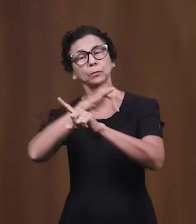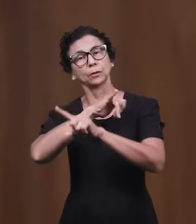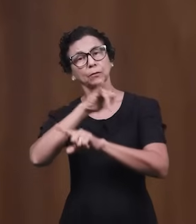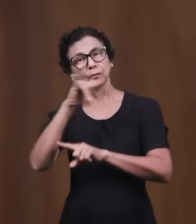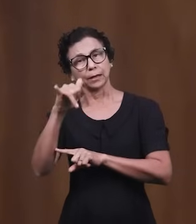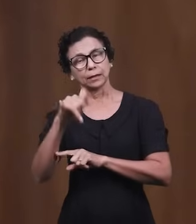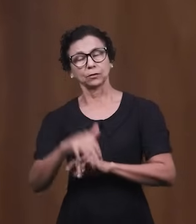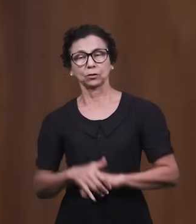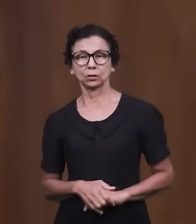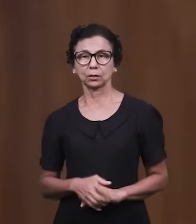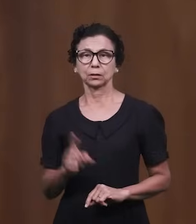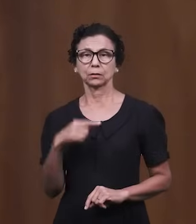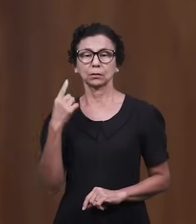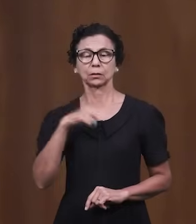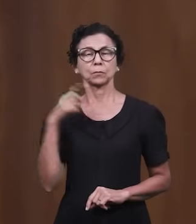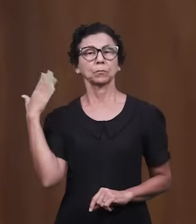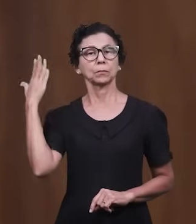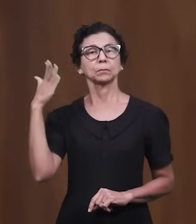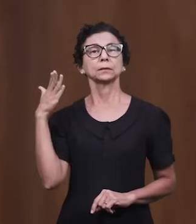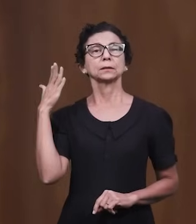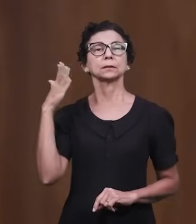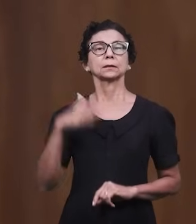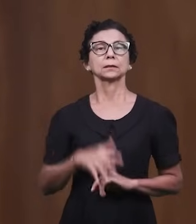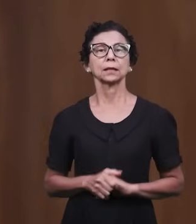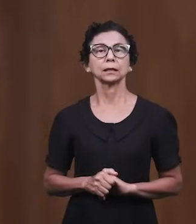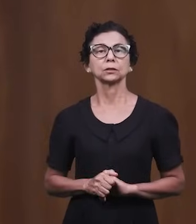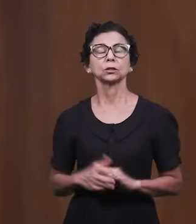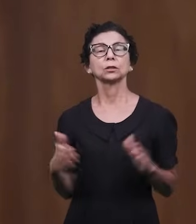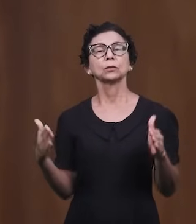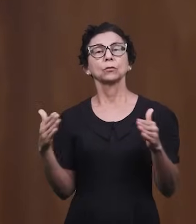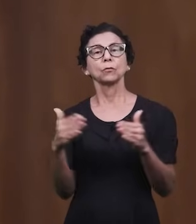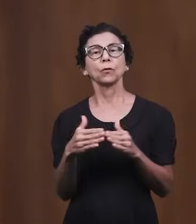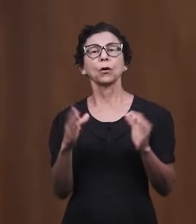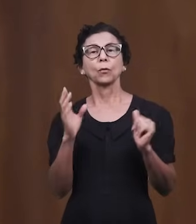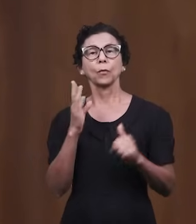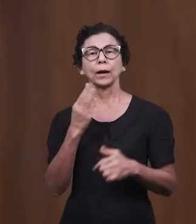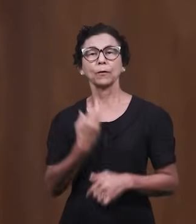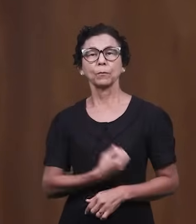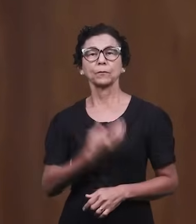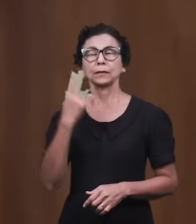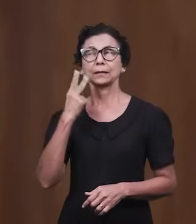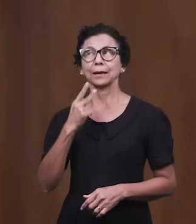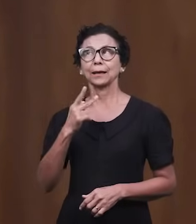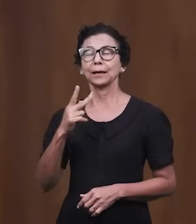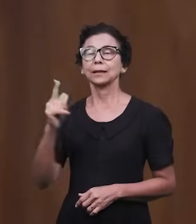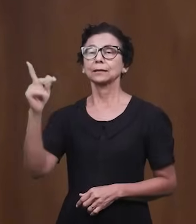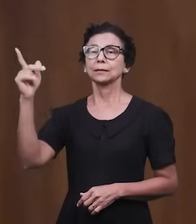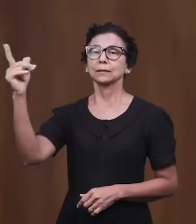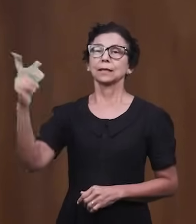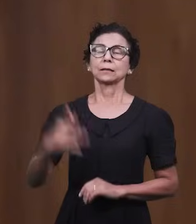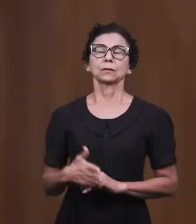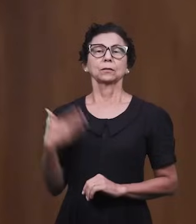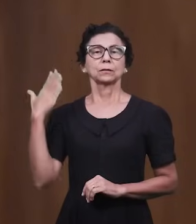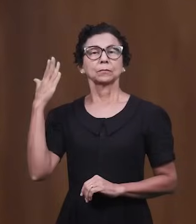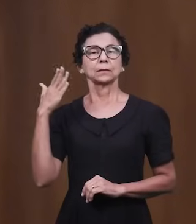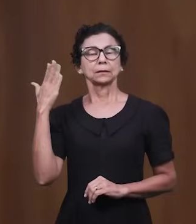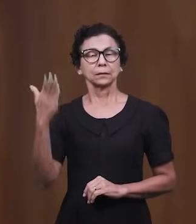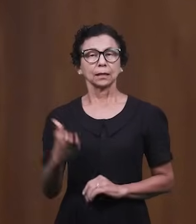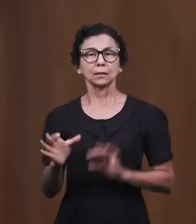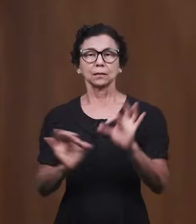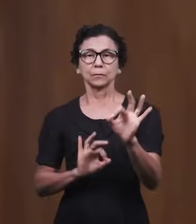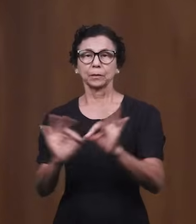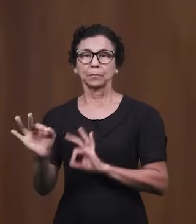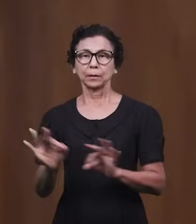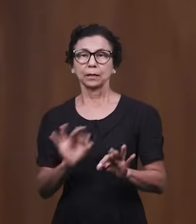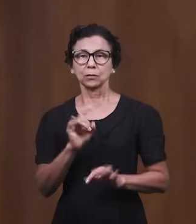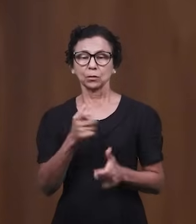uma mensagem voltada de caráter eterno, uma mensagem e um preparo não somente para essa vida. Nós